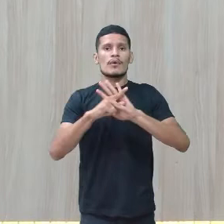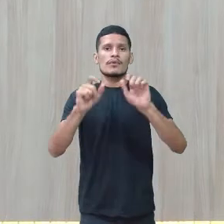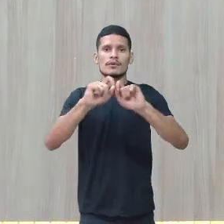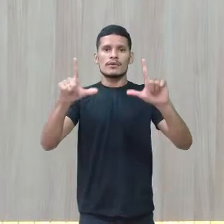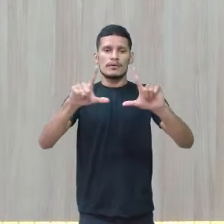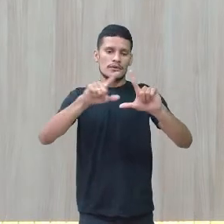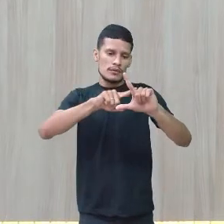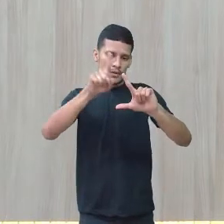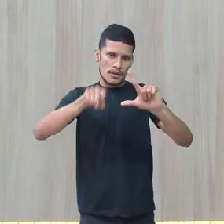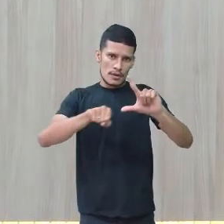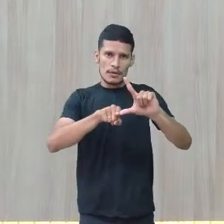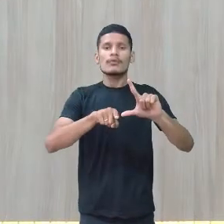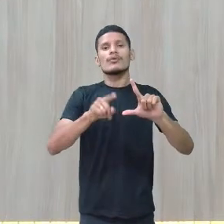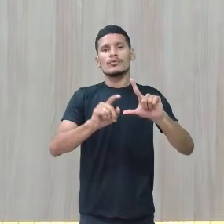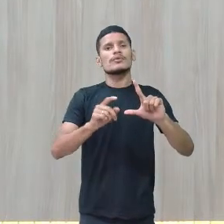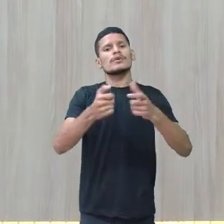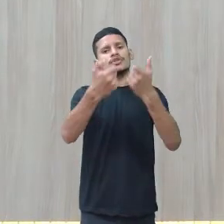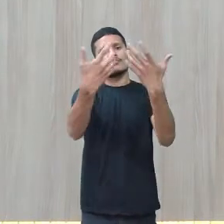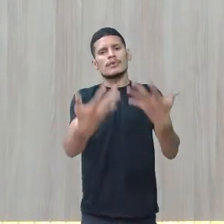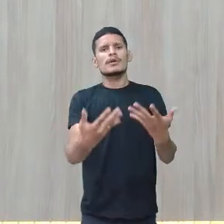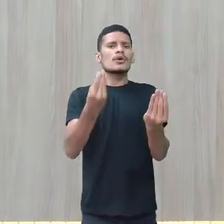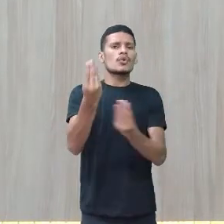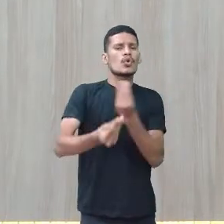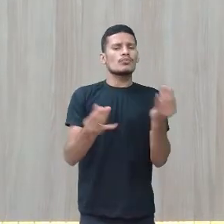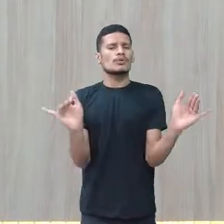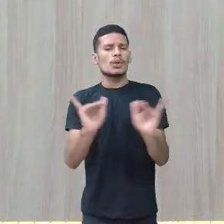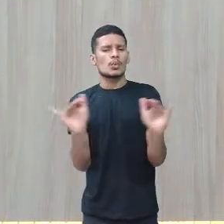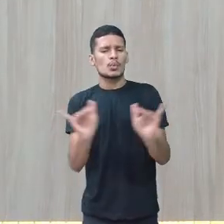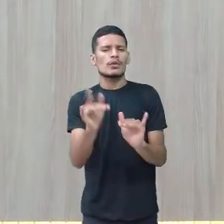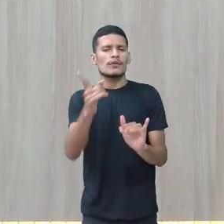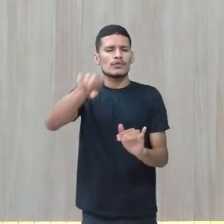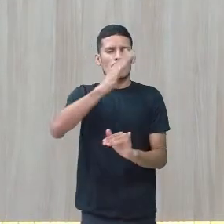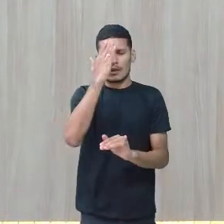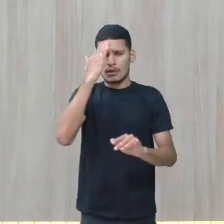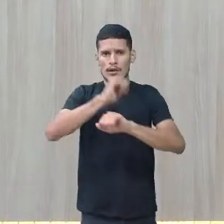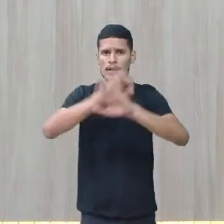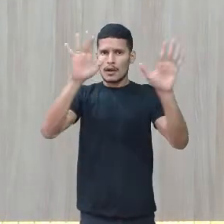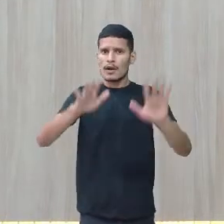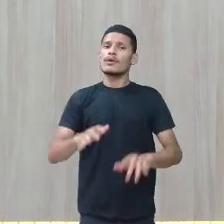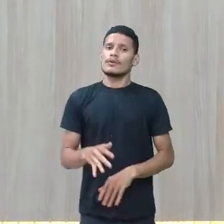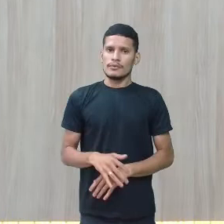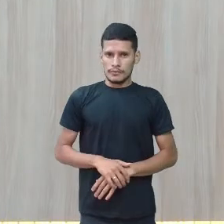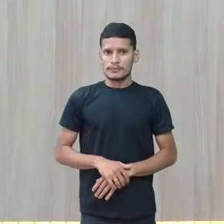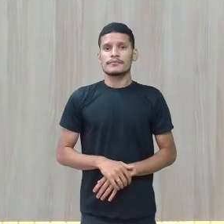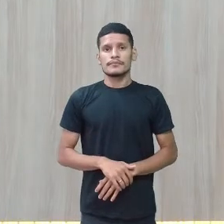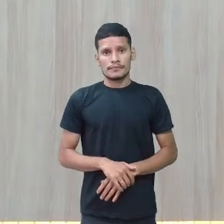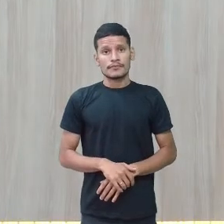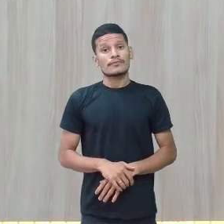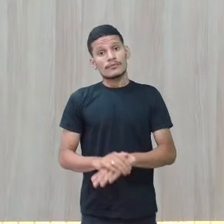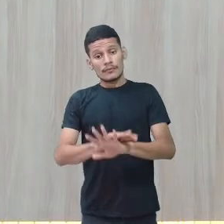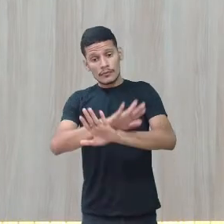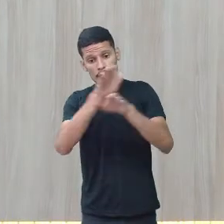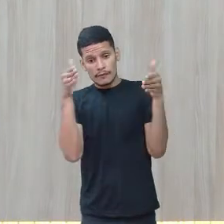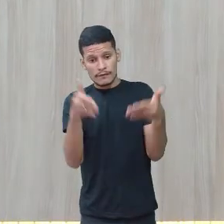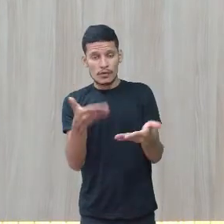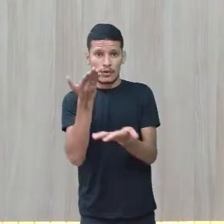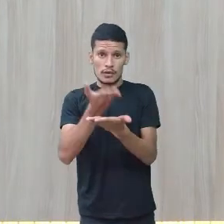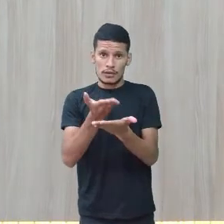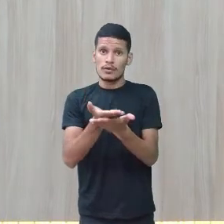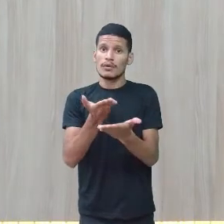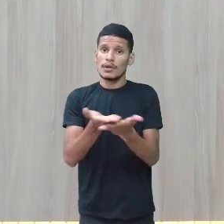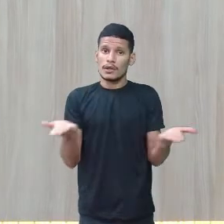as definições de maneira bem tranquila, bem espaçadinho para que a gente conseguisse entender. O foco da aula